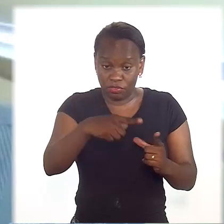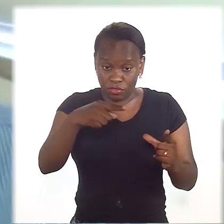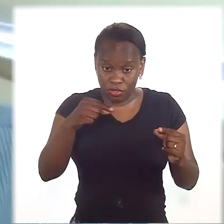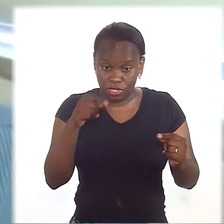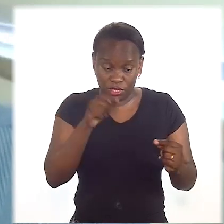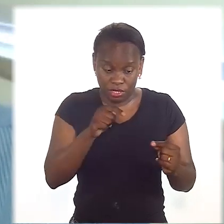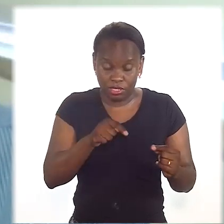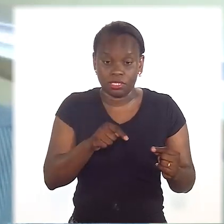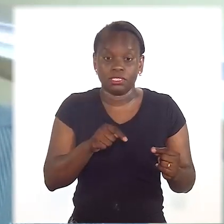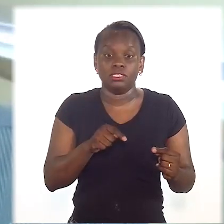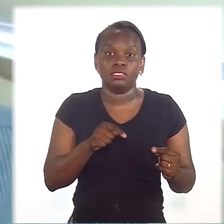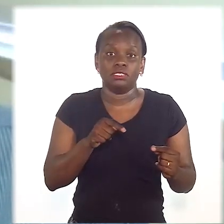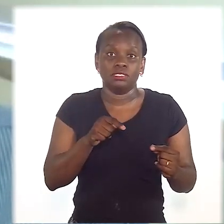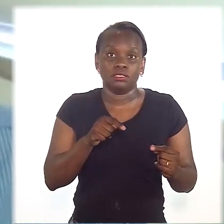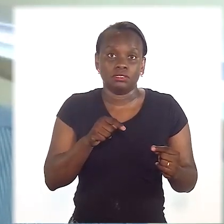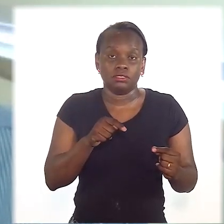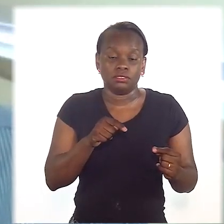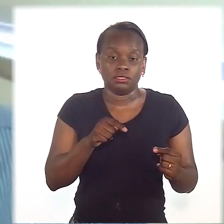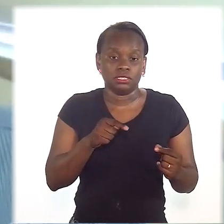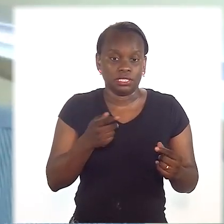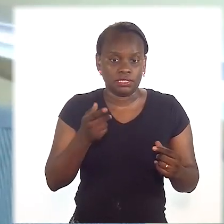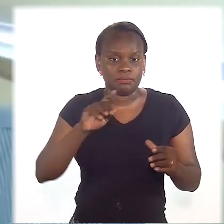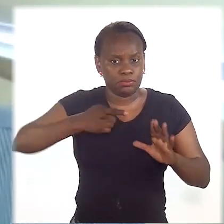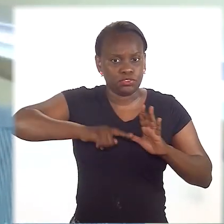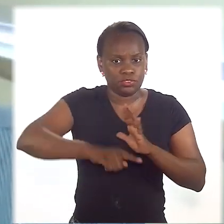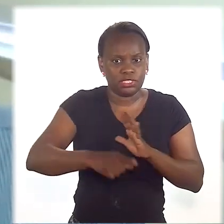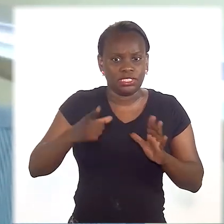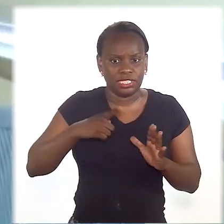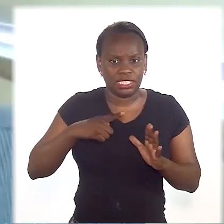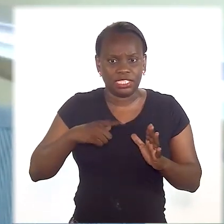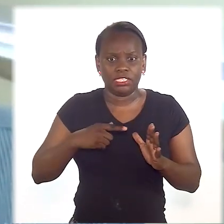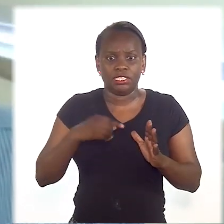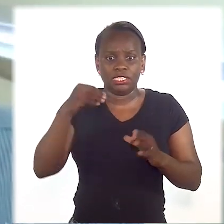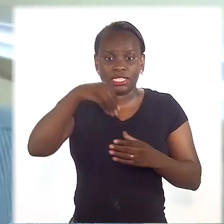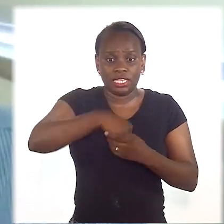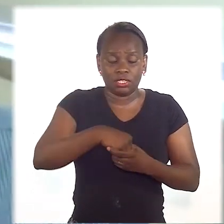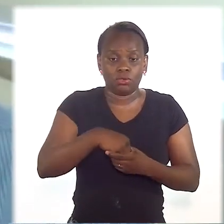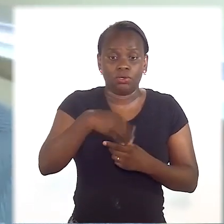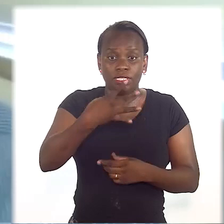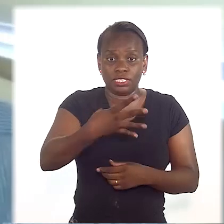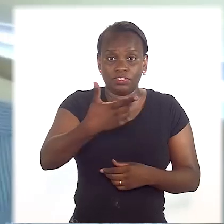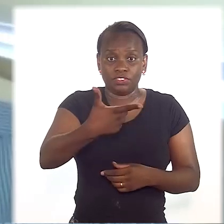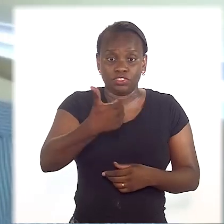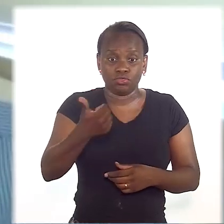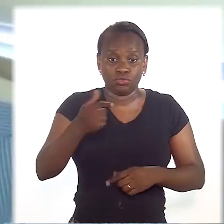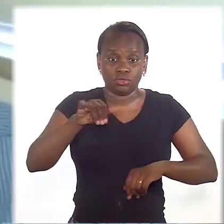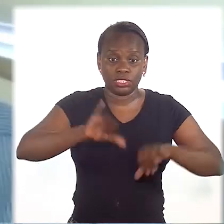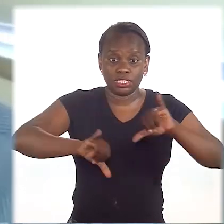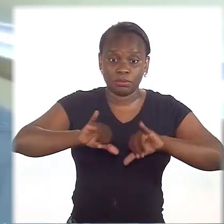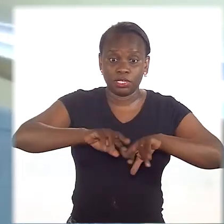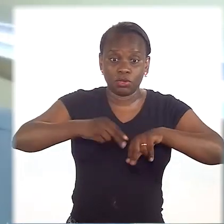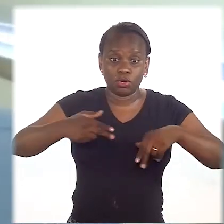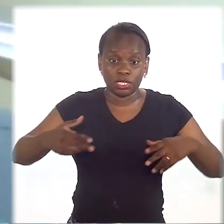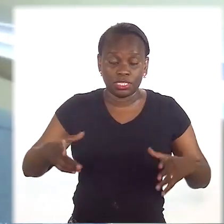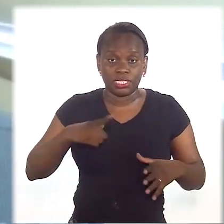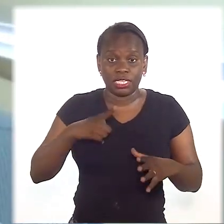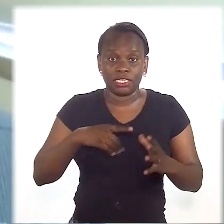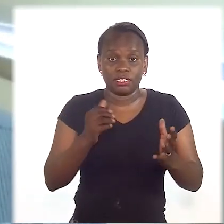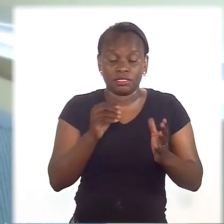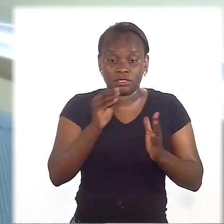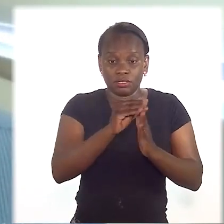uma planta, digamos, um tanto complexa, porque ela tem 421 produtos químicos, são